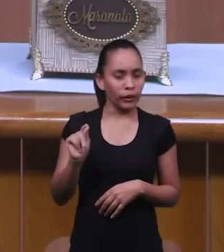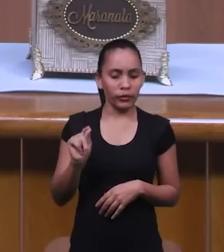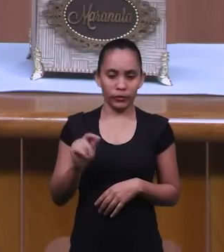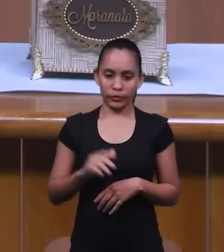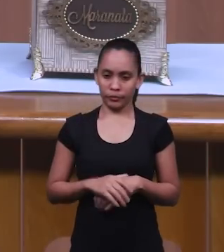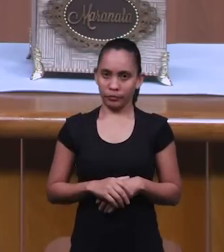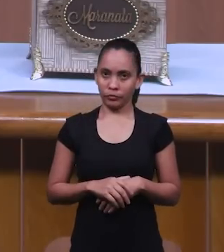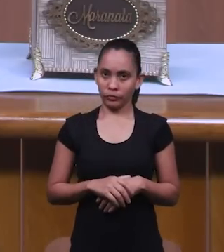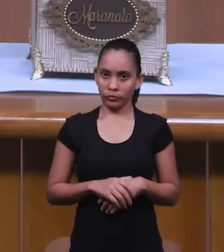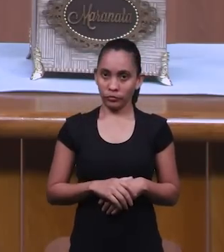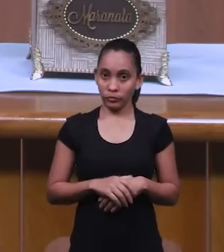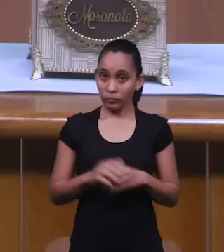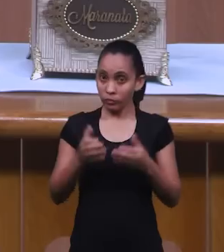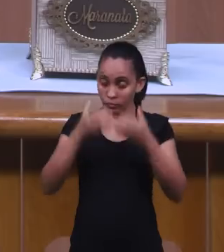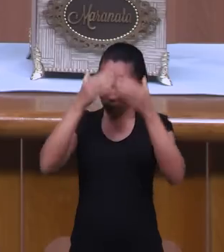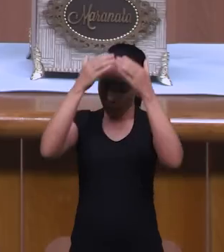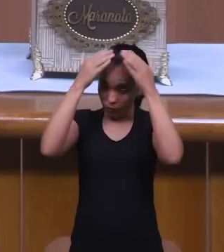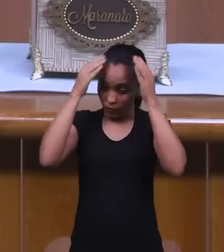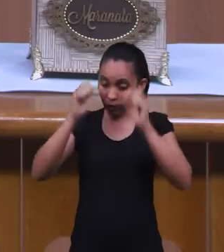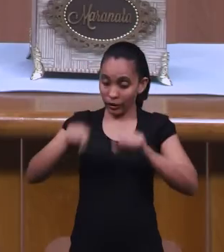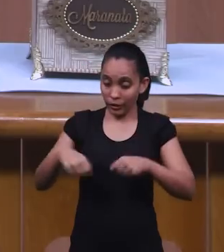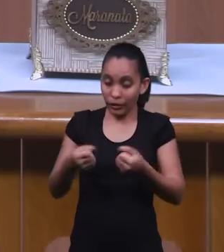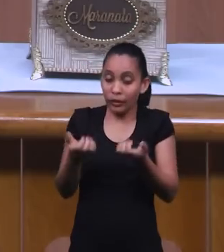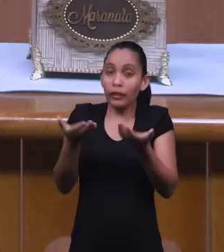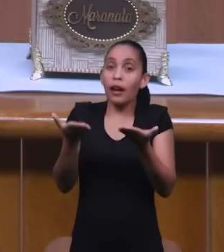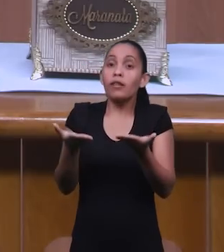reis era exatamente o dízimo.